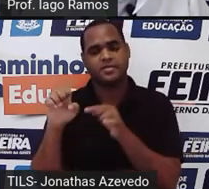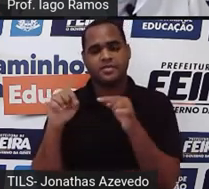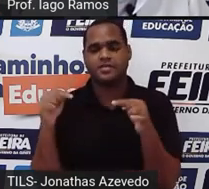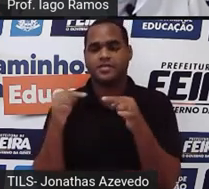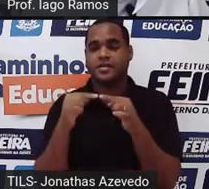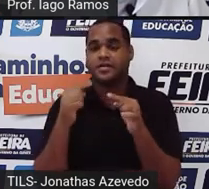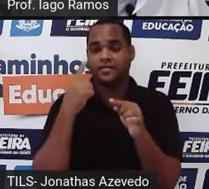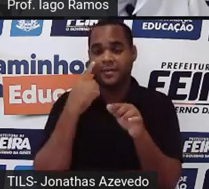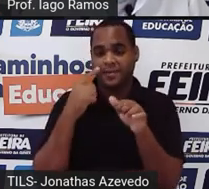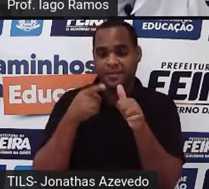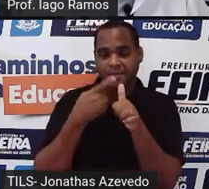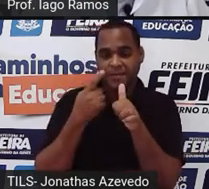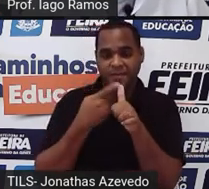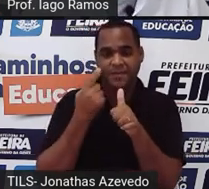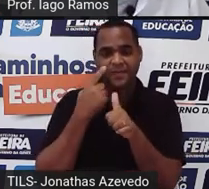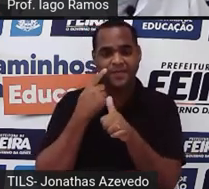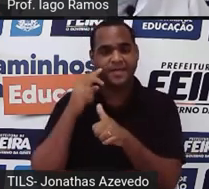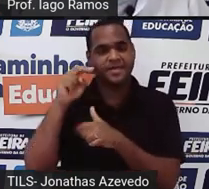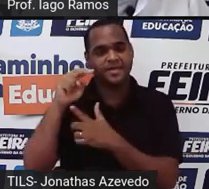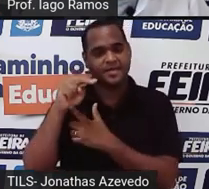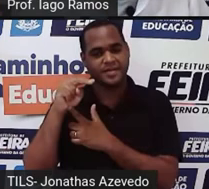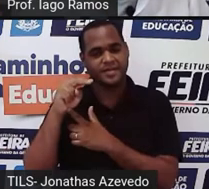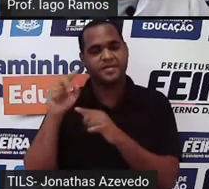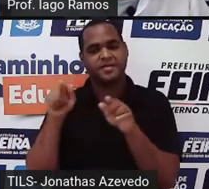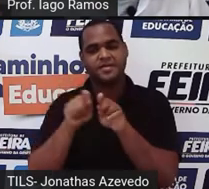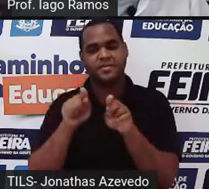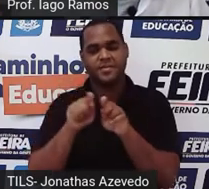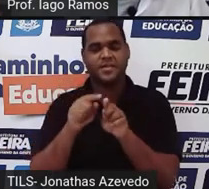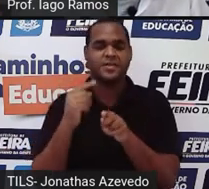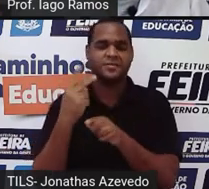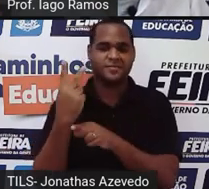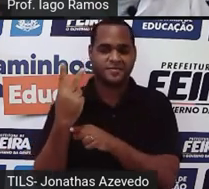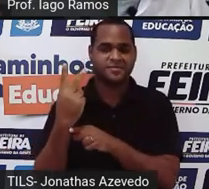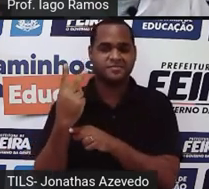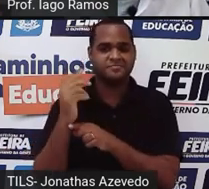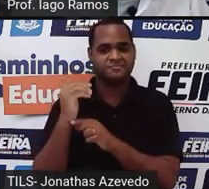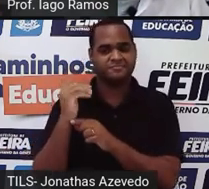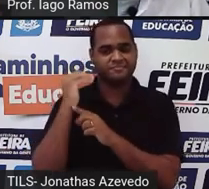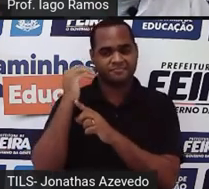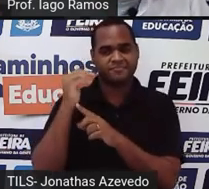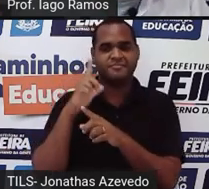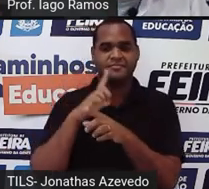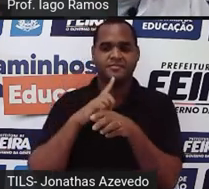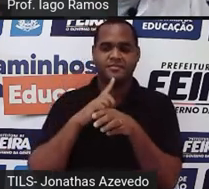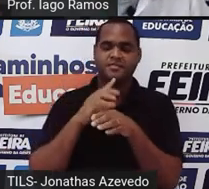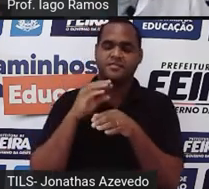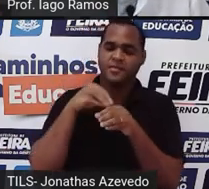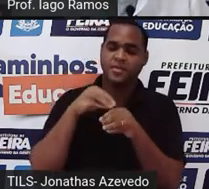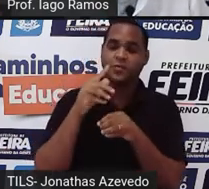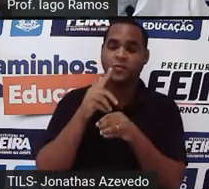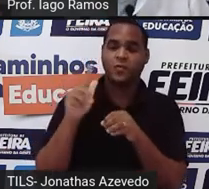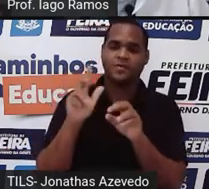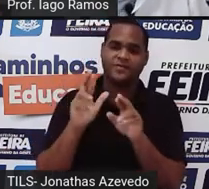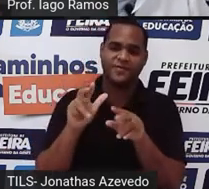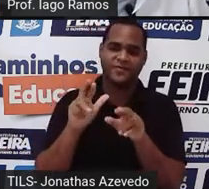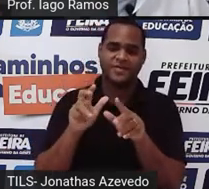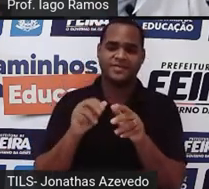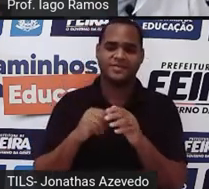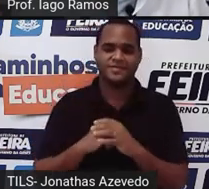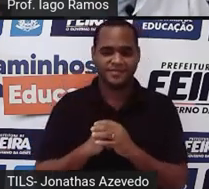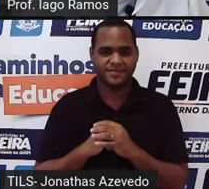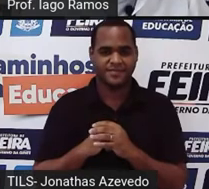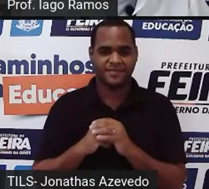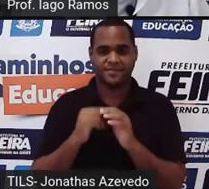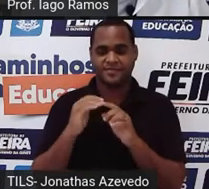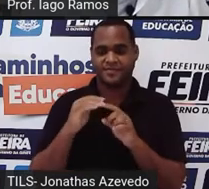Aquele primeiro expoente n, eu também vou colocar um 2. Então, essa potência vai ficar dentro de outra potência elevado